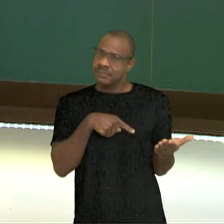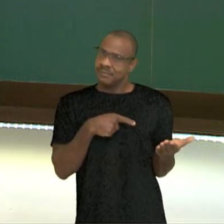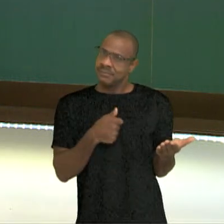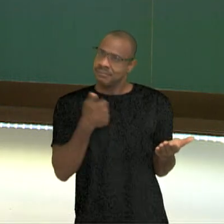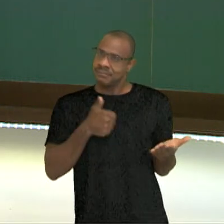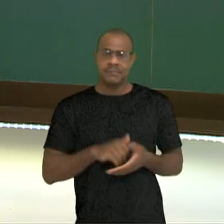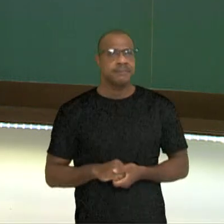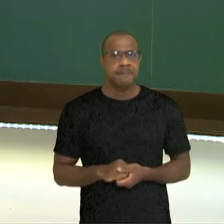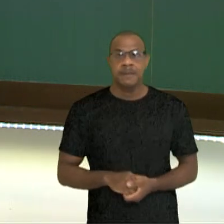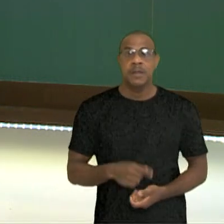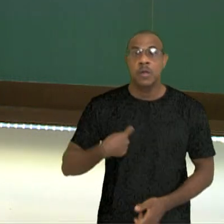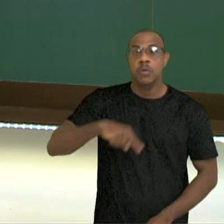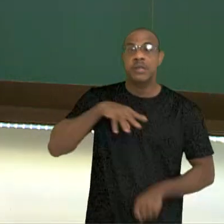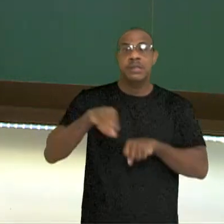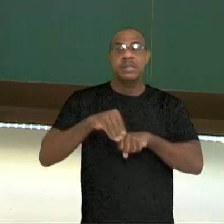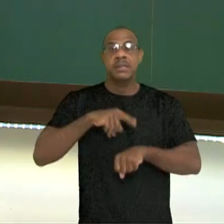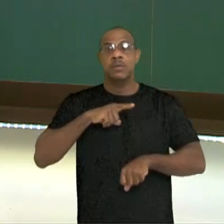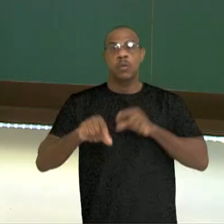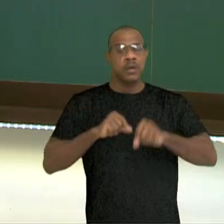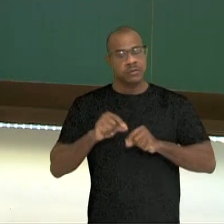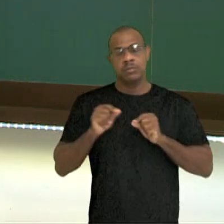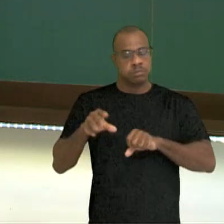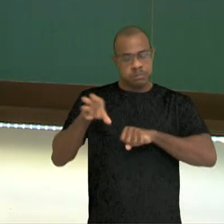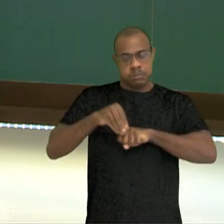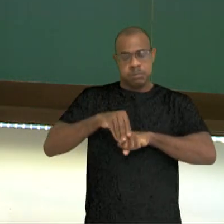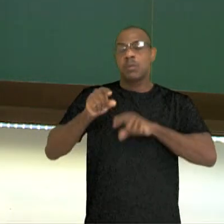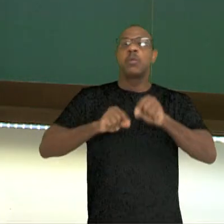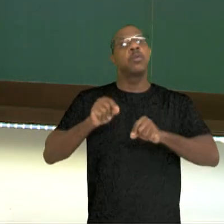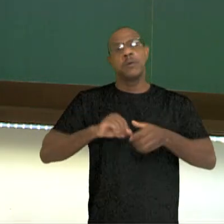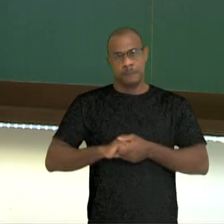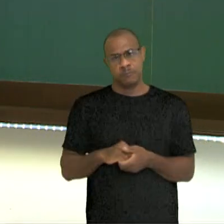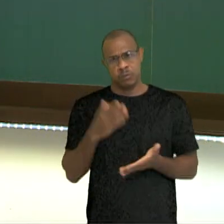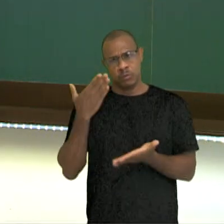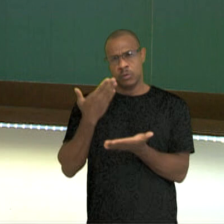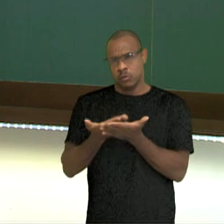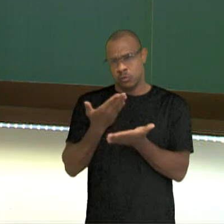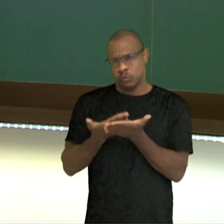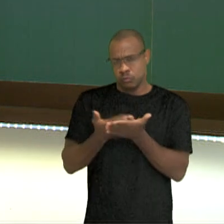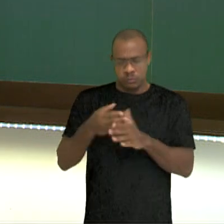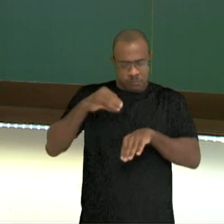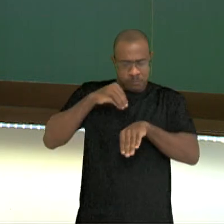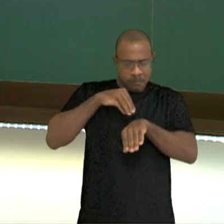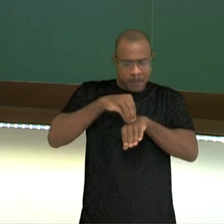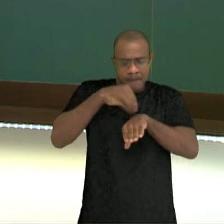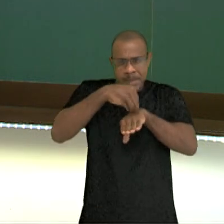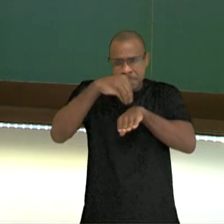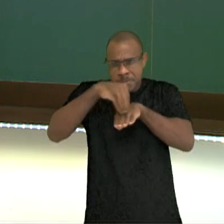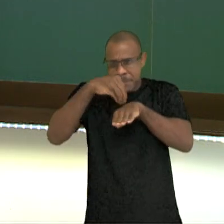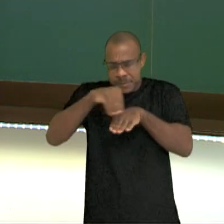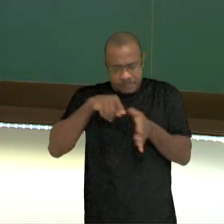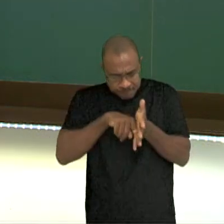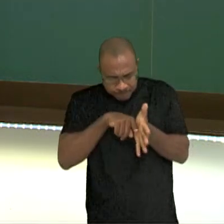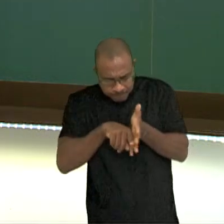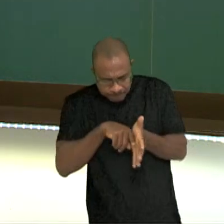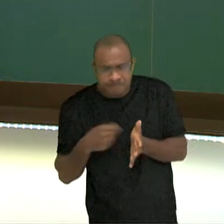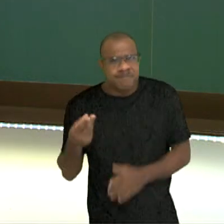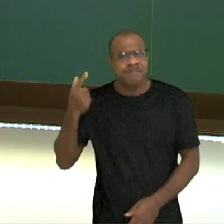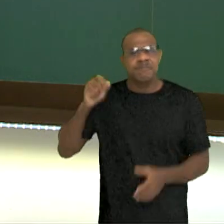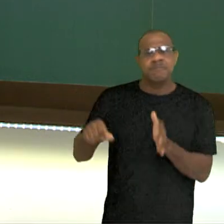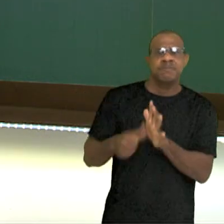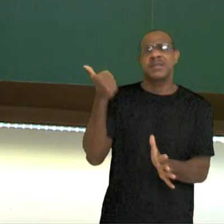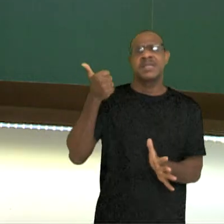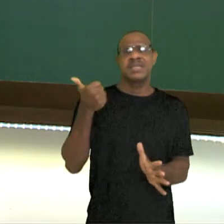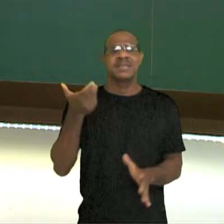O que nós temos conhecimento, né, dos estudos arqueológicos é que nos tempos primitivos, um dos primeiros instrumentos musicais é